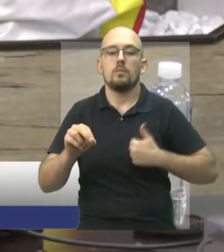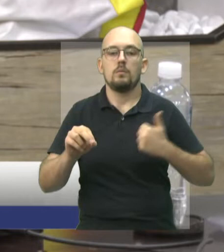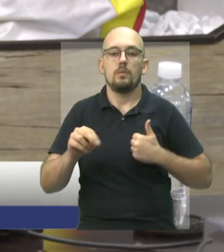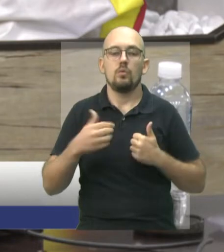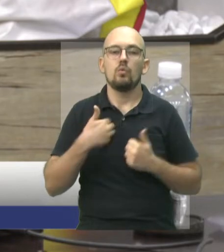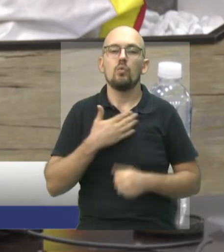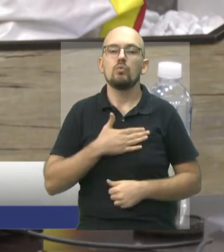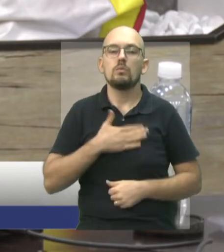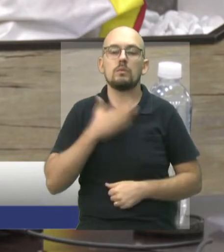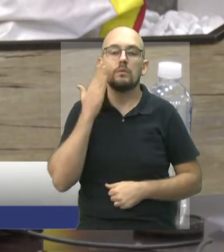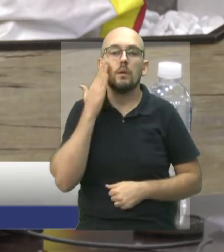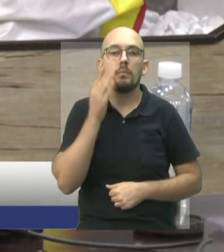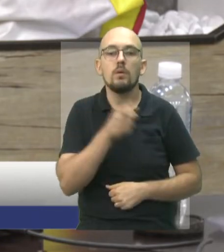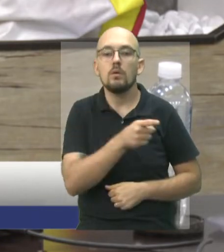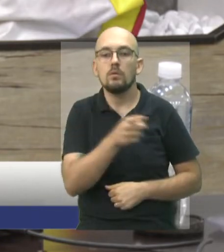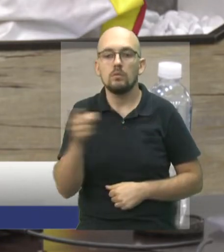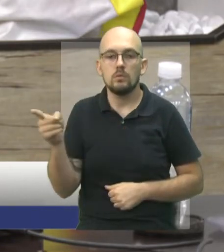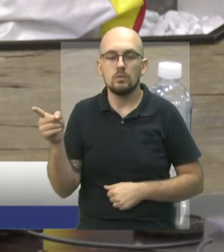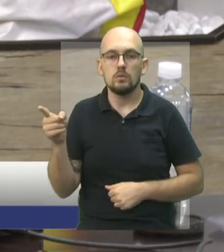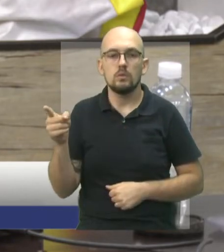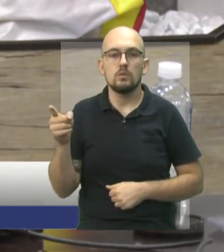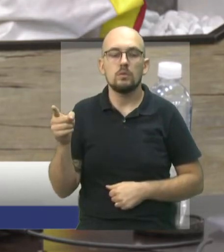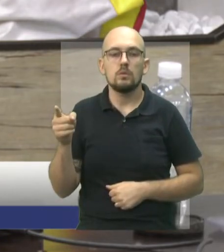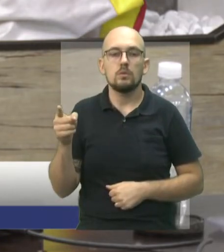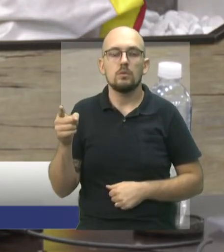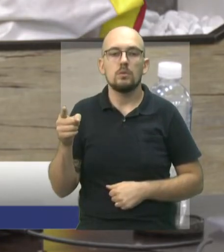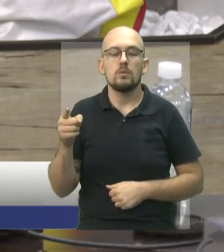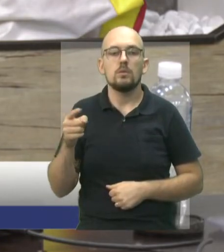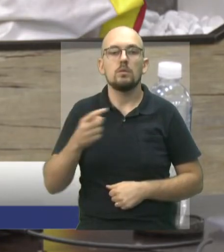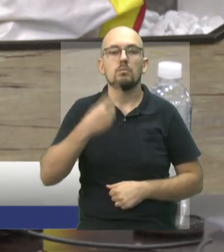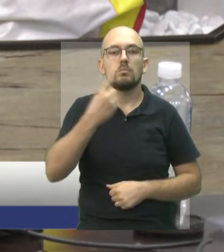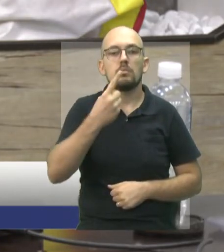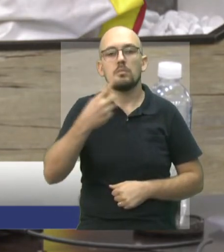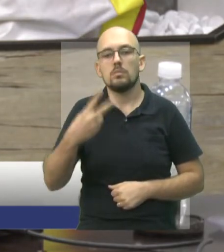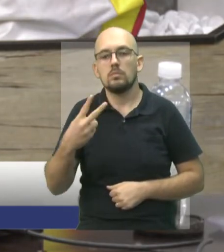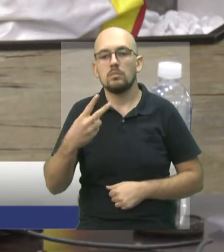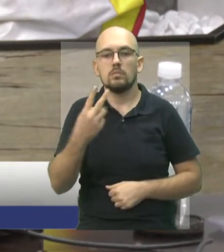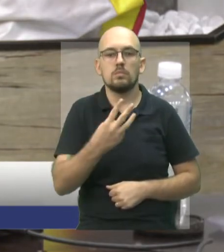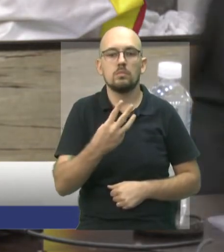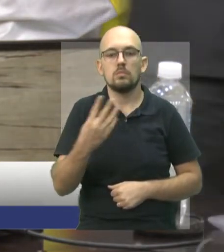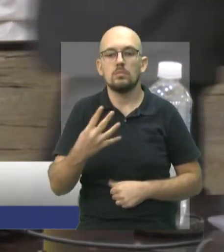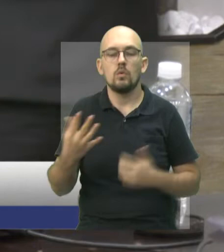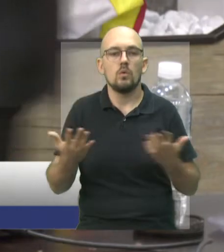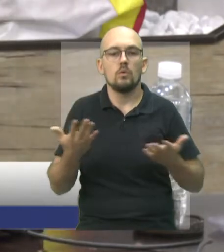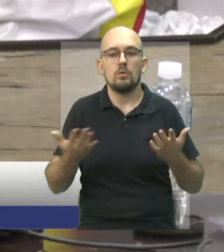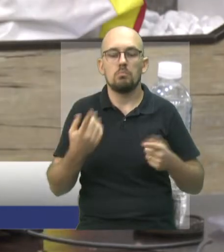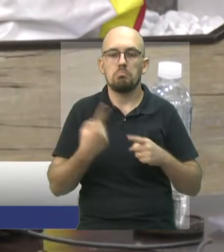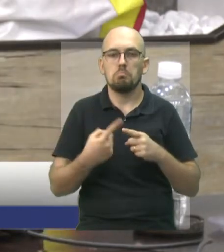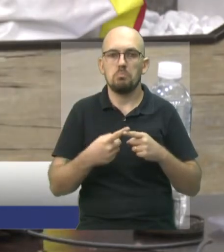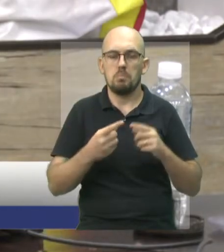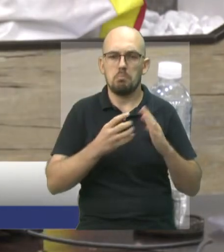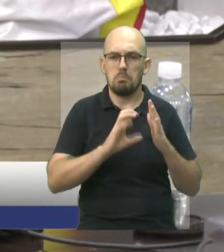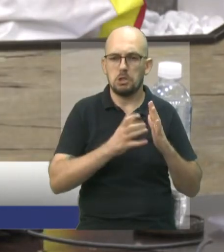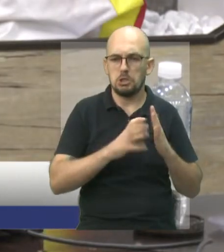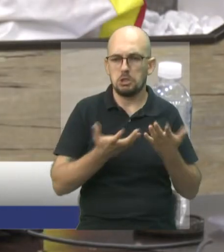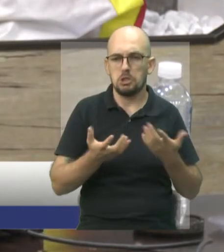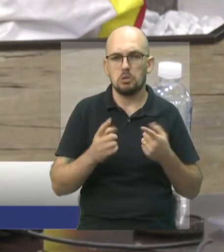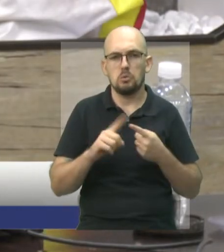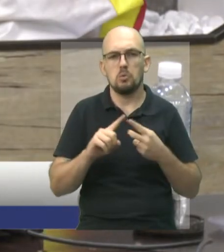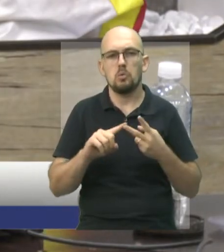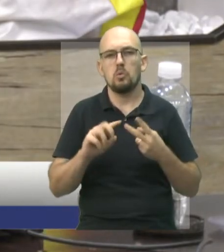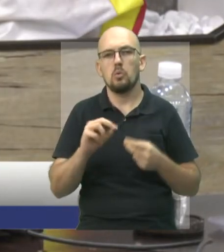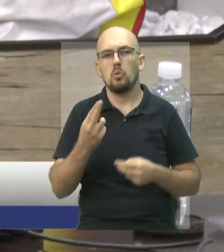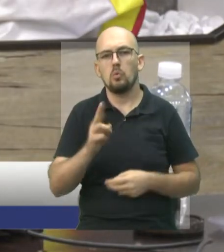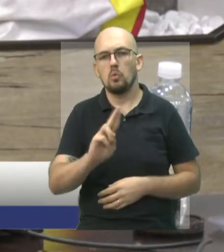saber de vocês a ordem que vocês gostariam que eu fizesse, ou por partido, ou por ordem